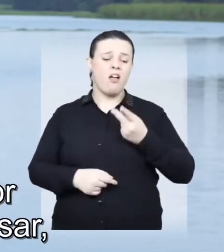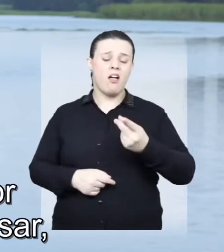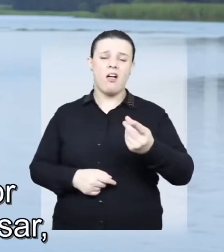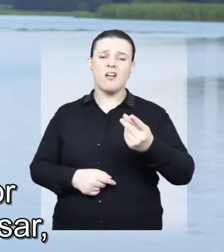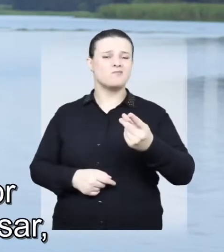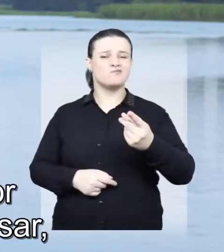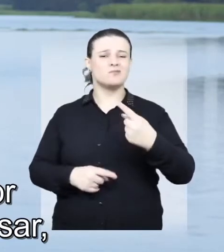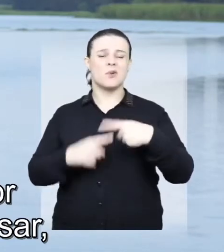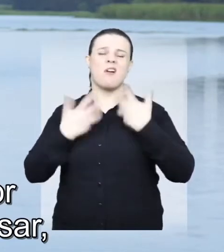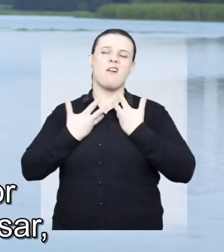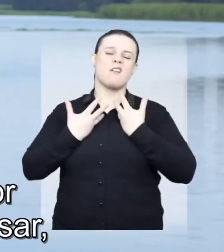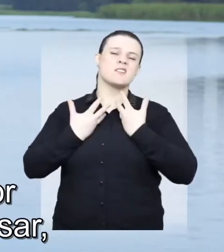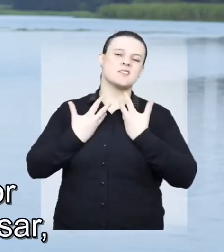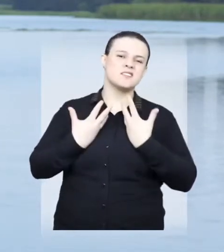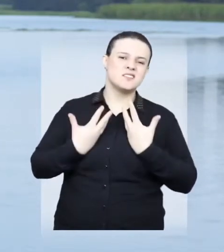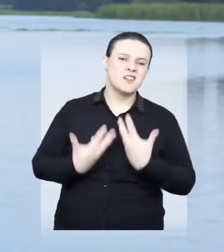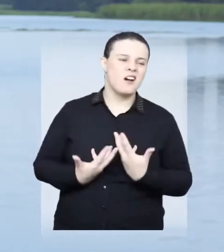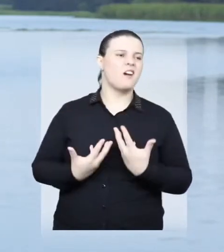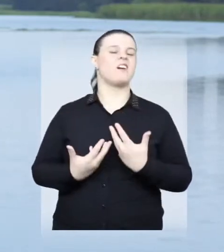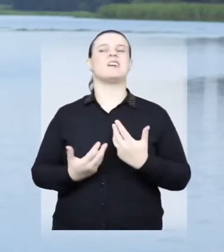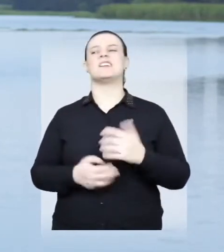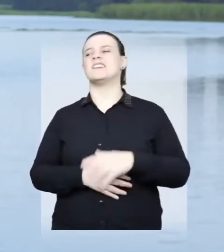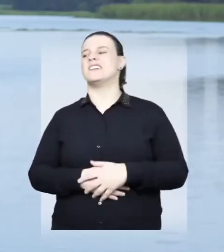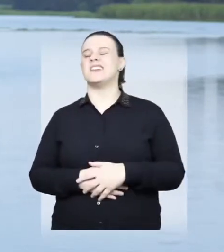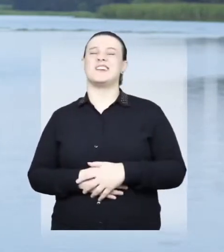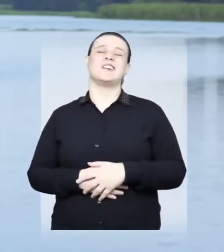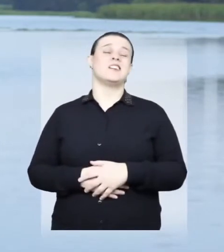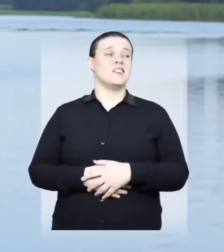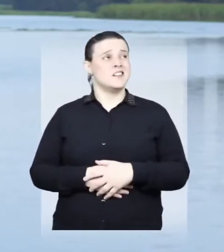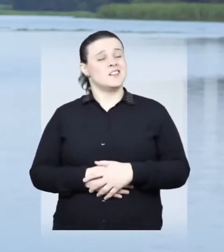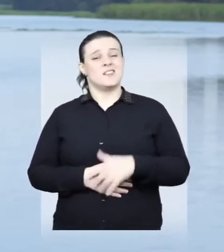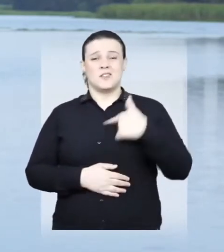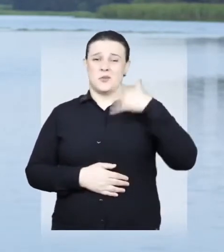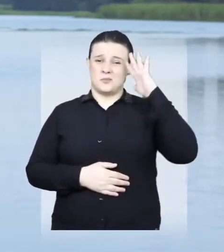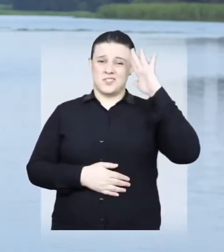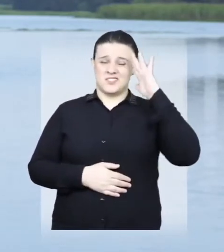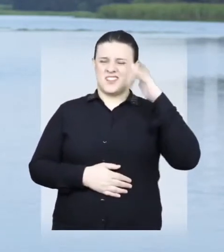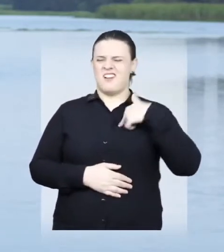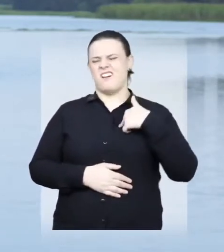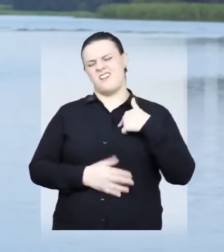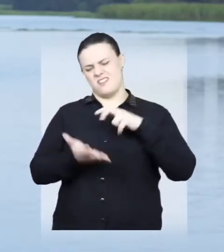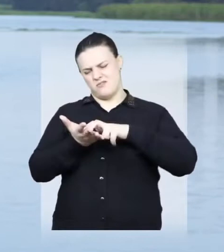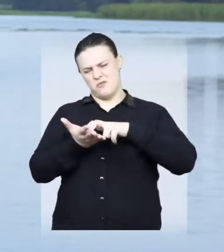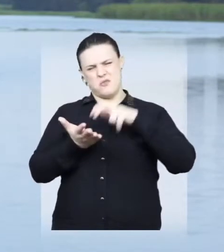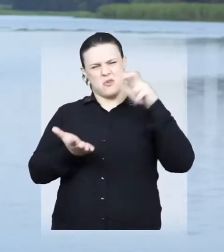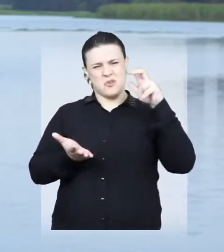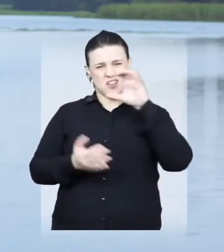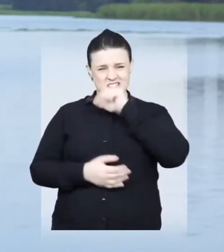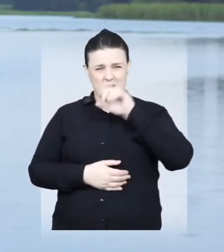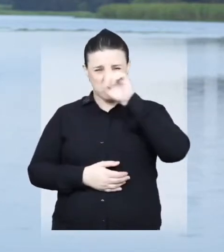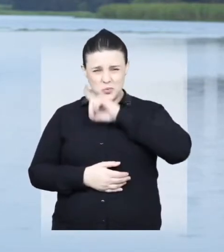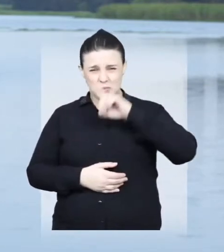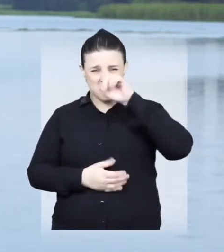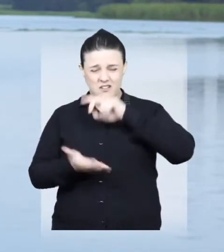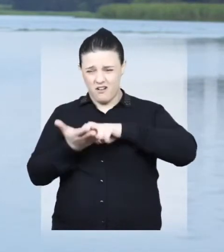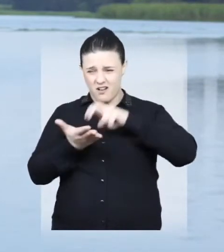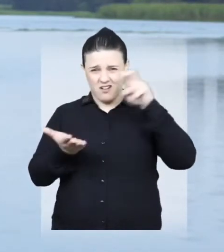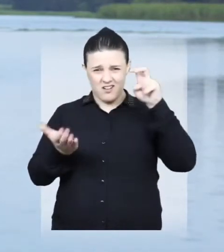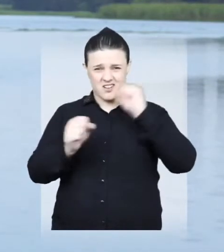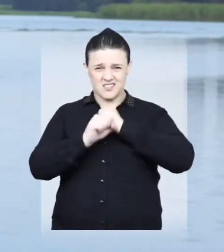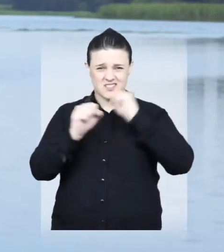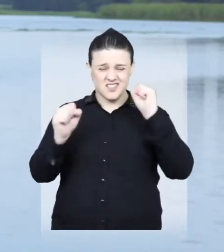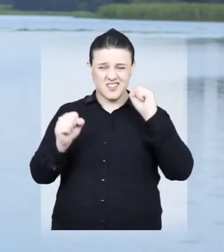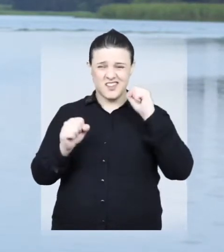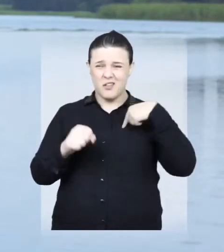tempo, porque eu comecei a cansar. Eu comecei a dizer assim, nossa, não vou acordar meus sábados, meus domingos